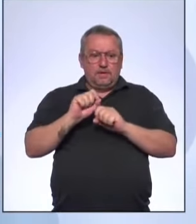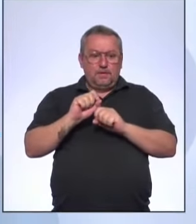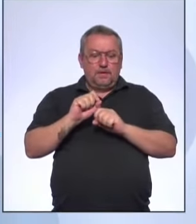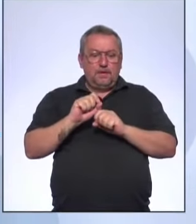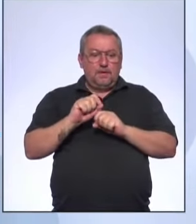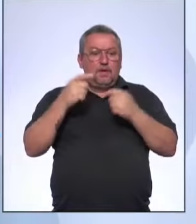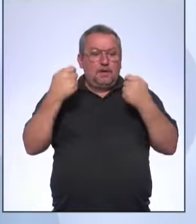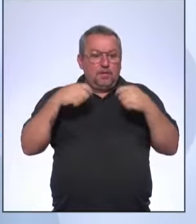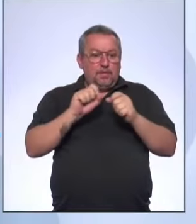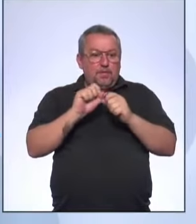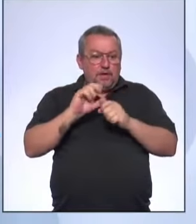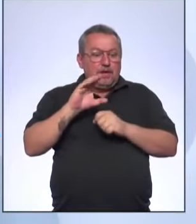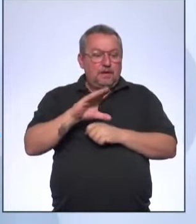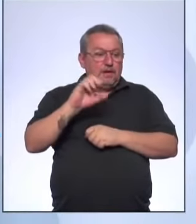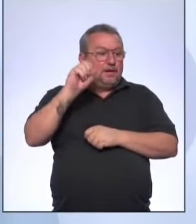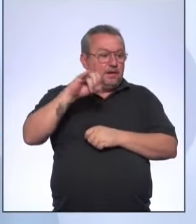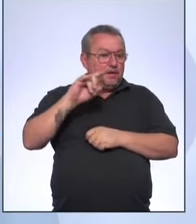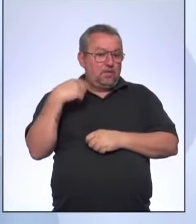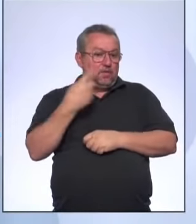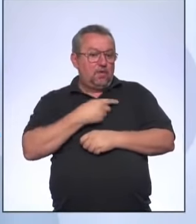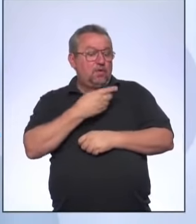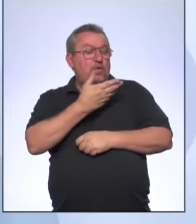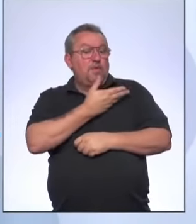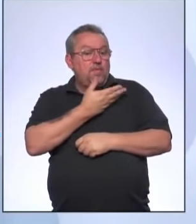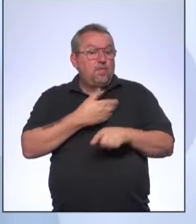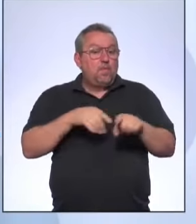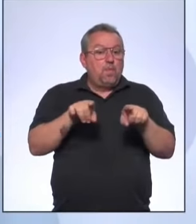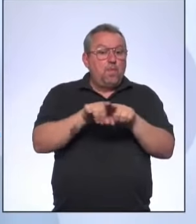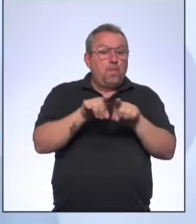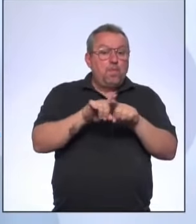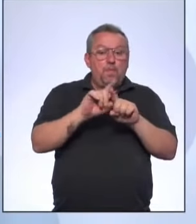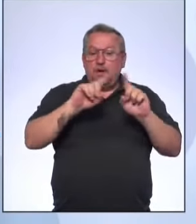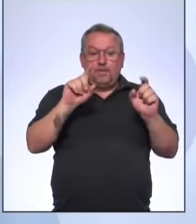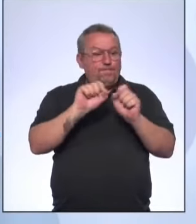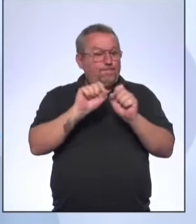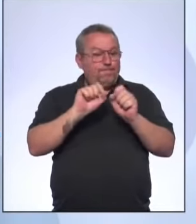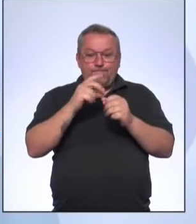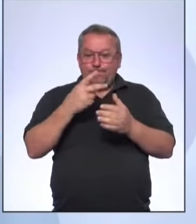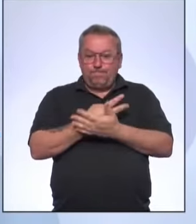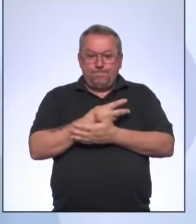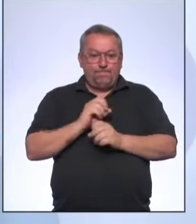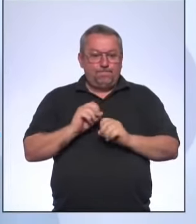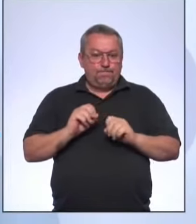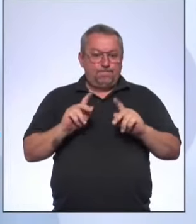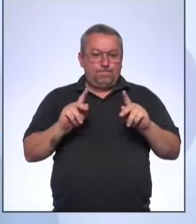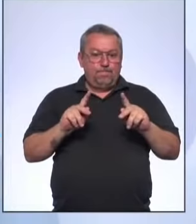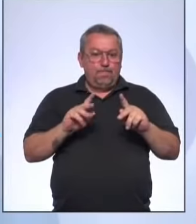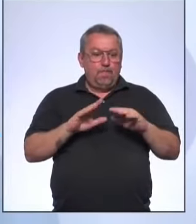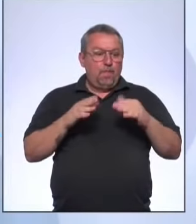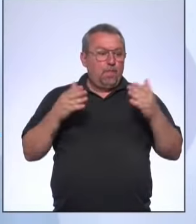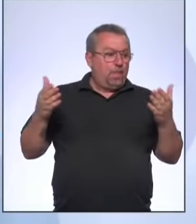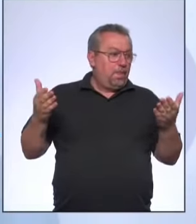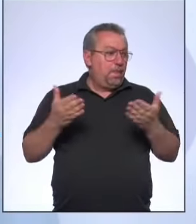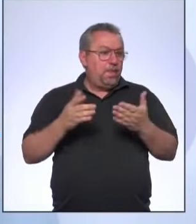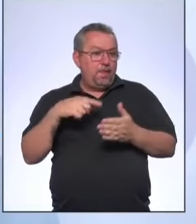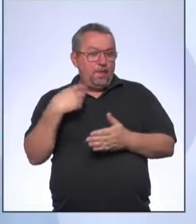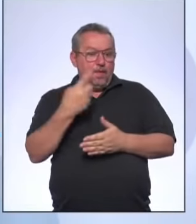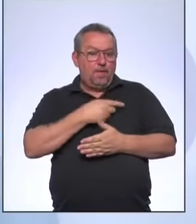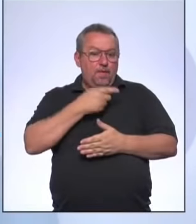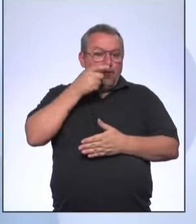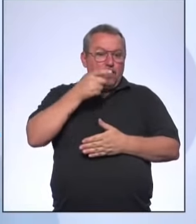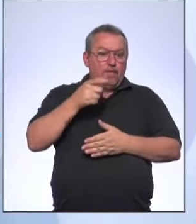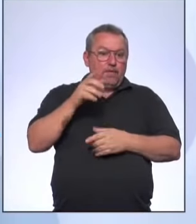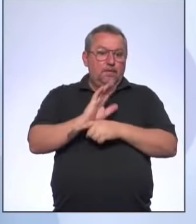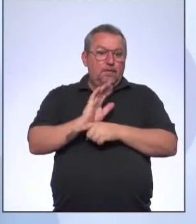é isso que a gente tem que fazer corrigir os nossos colegas para que eles não comeram esses erros ok então agora nós vamos